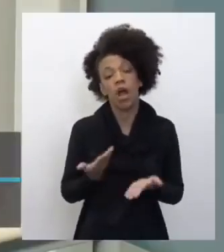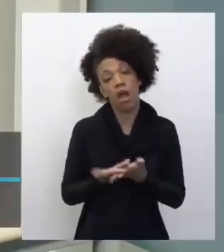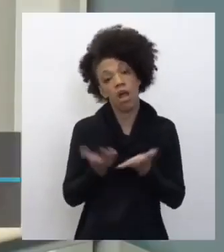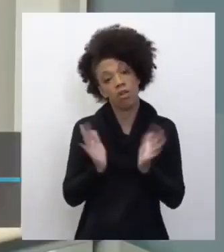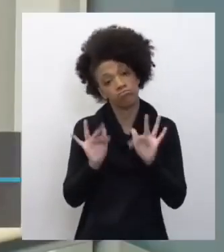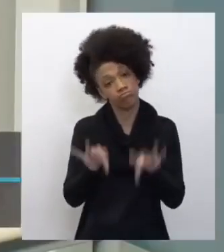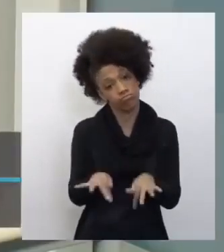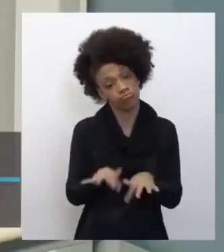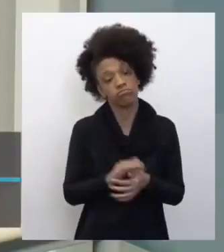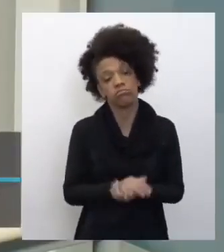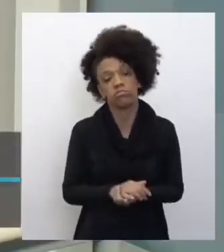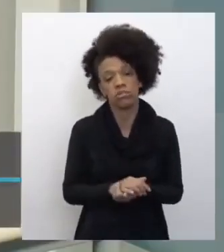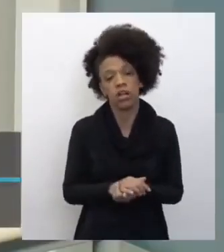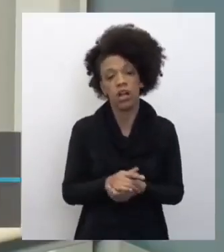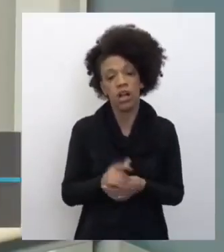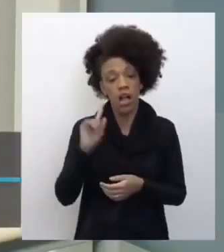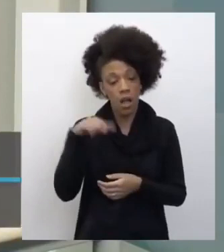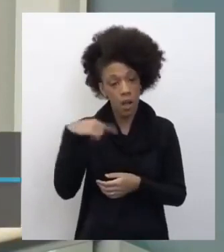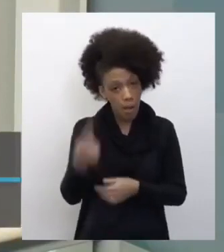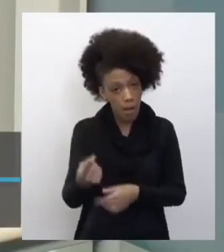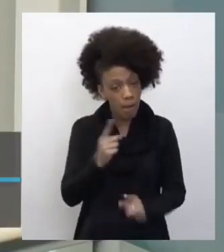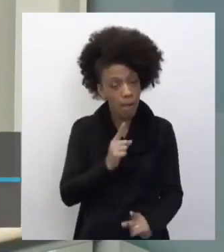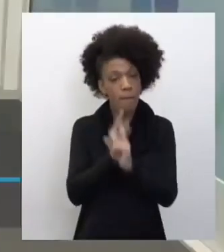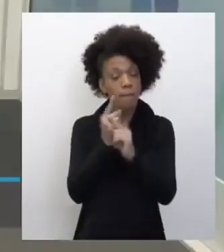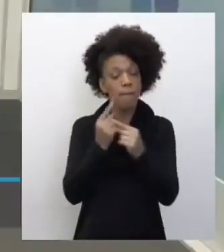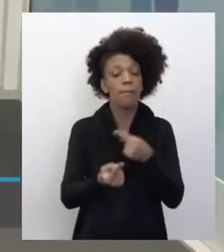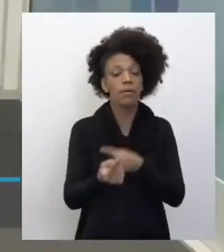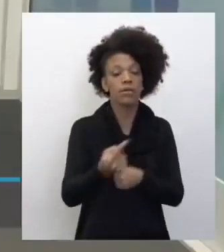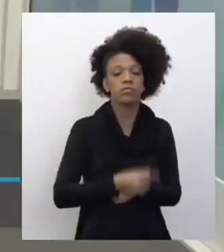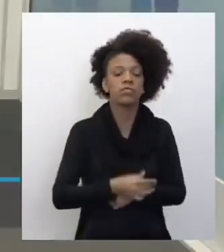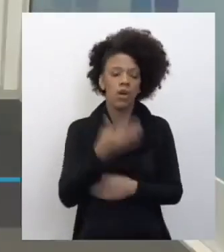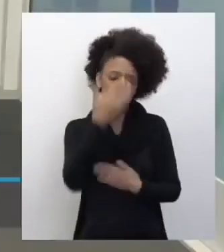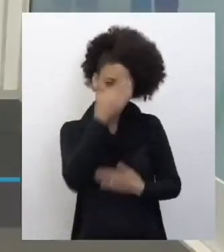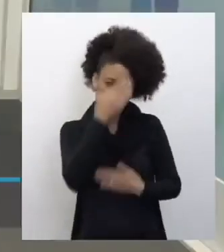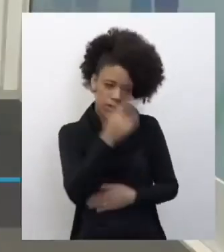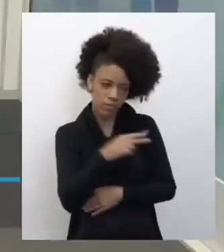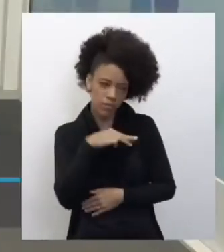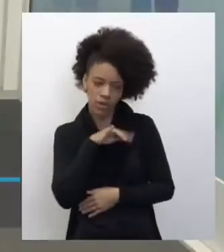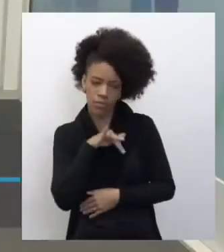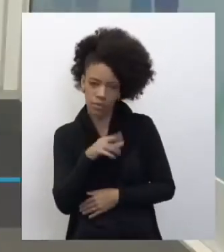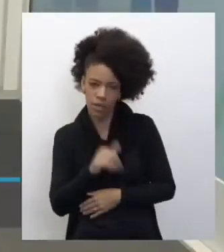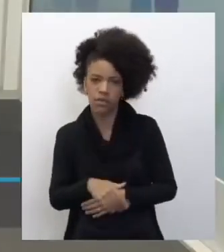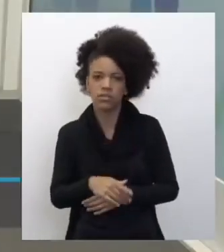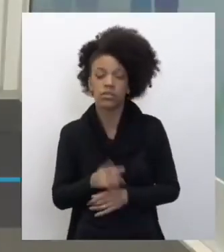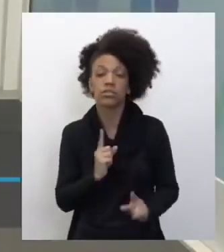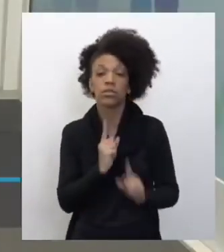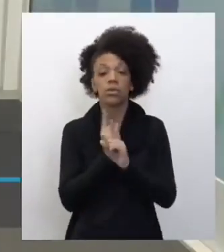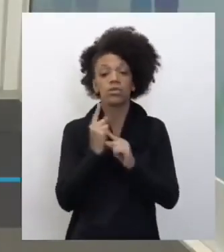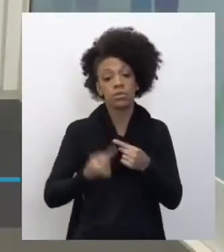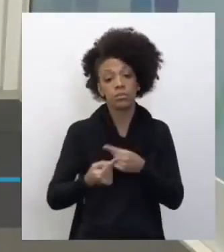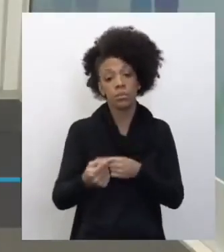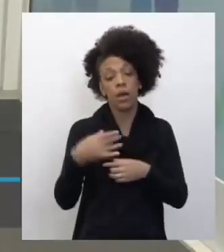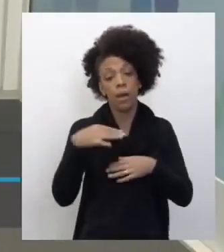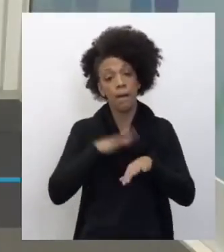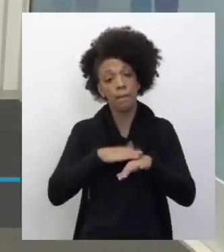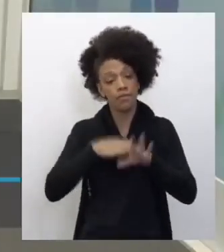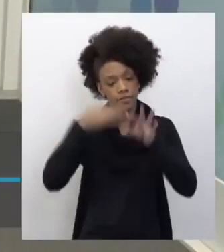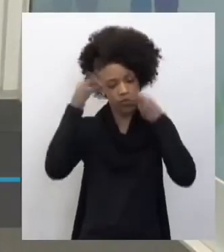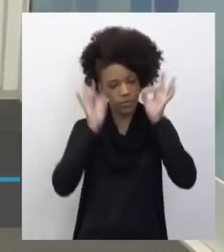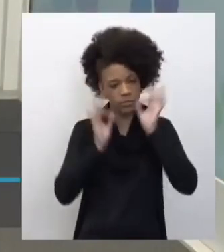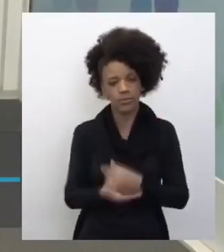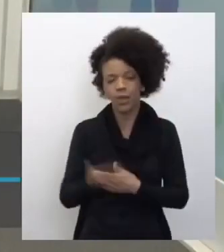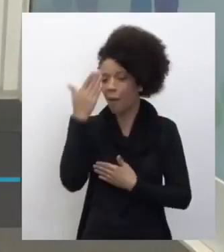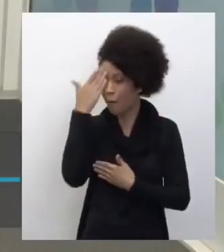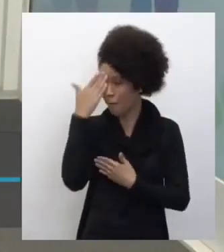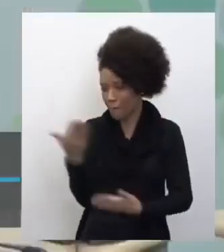fim. A gente se vê na próxima semana. Professora Márcia, muito obrigada. Nos vemos na próxima semana para fazer a nossa máscara. Muito